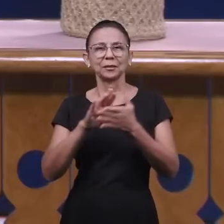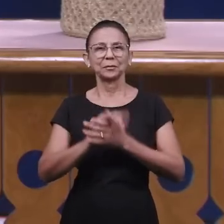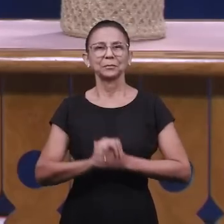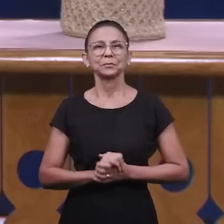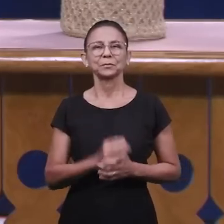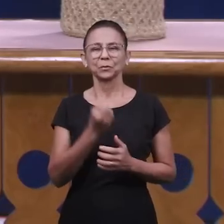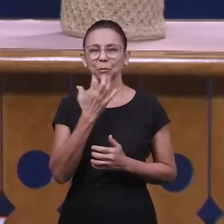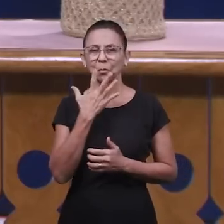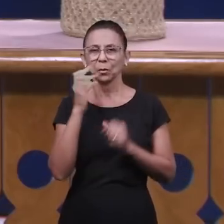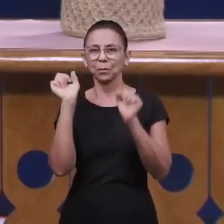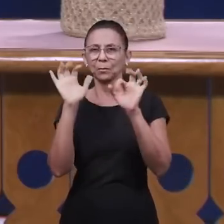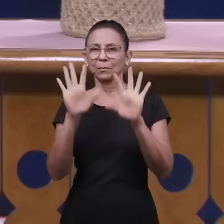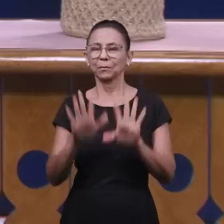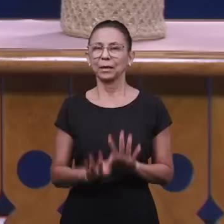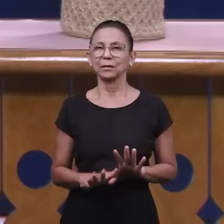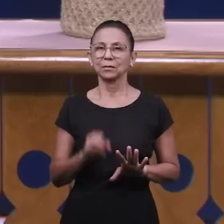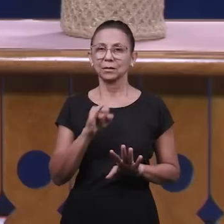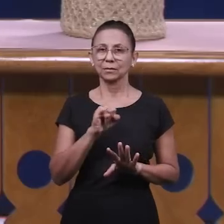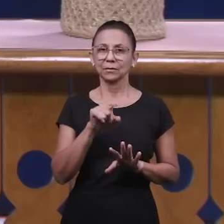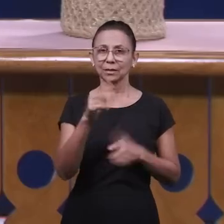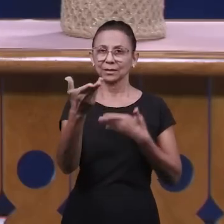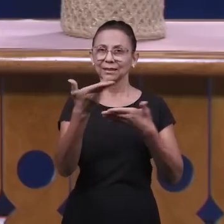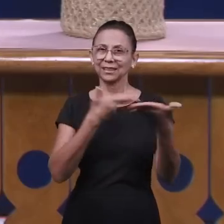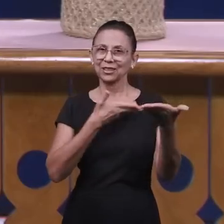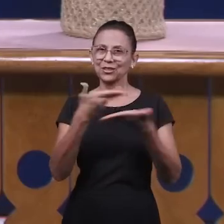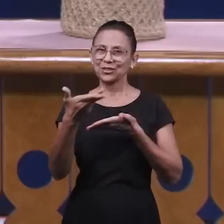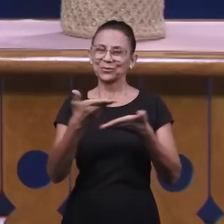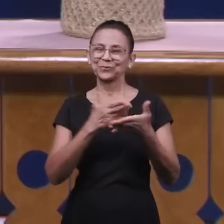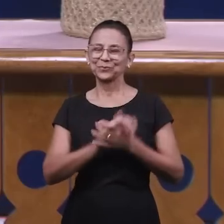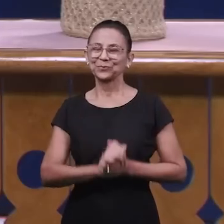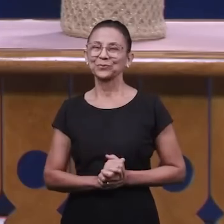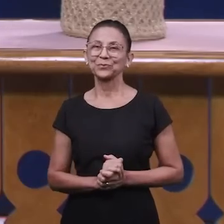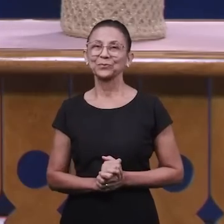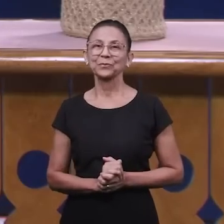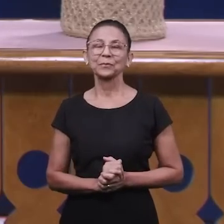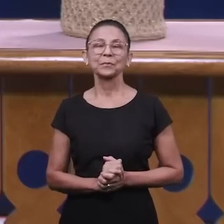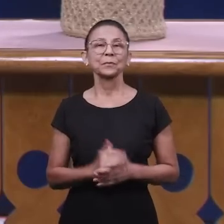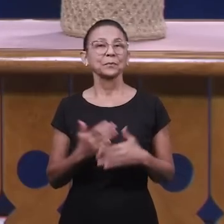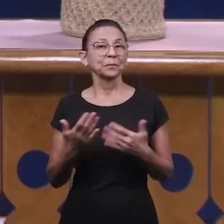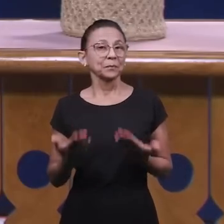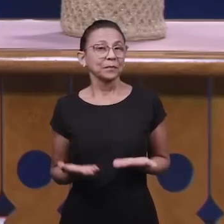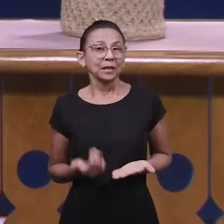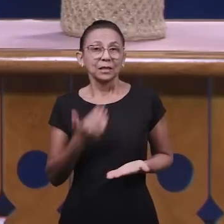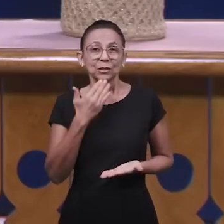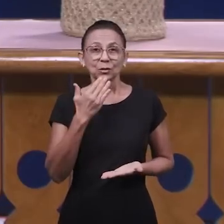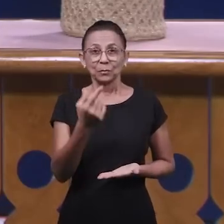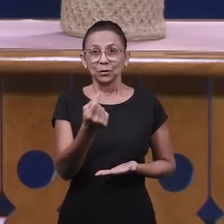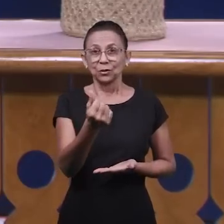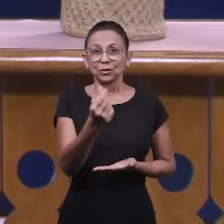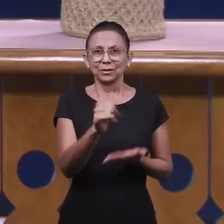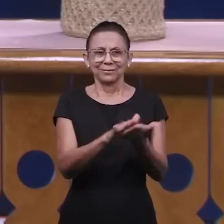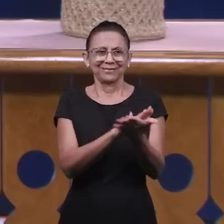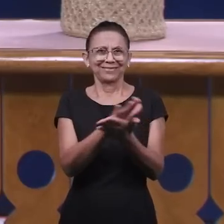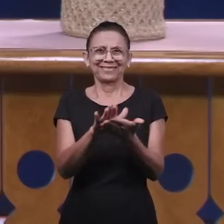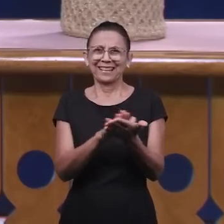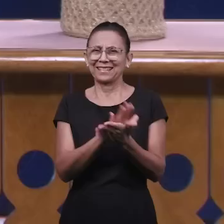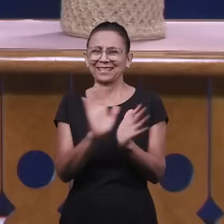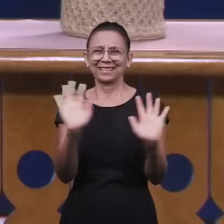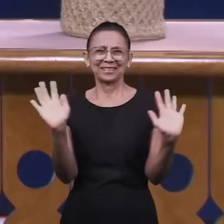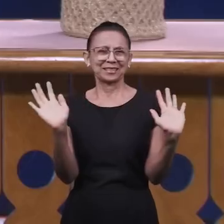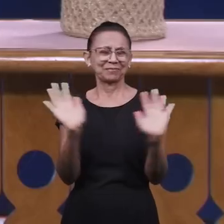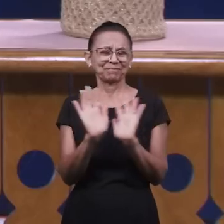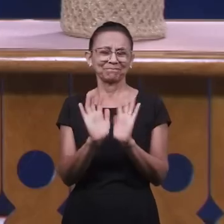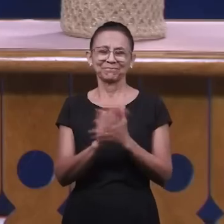contribuição financeira, não vamos pedir dinheiro, não fazemos isso e não vamos fazer. Você pode ficar tranquilo que é tudo de graça. Nós